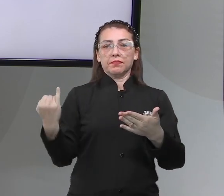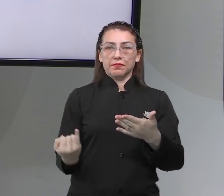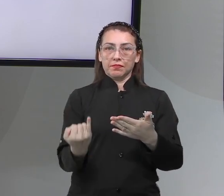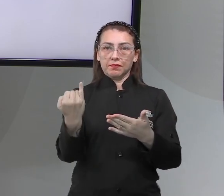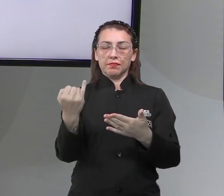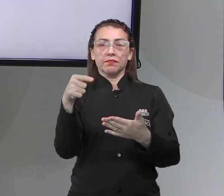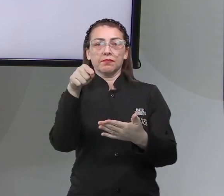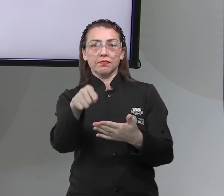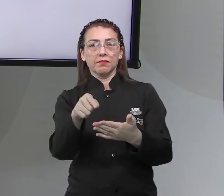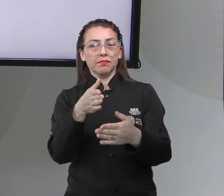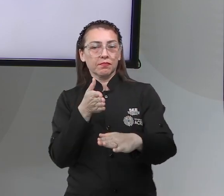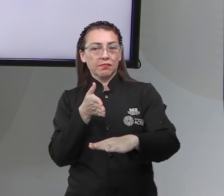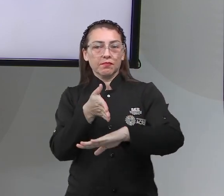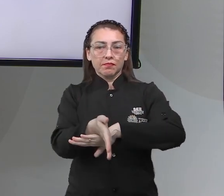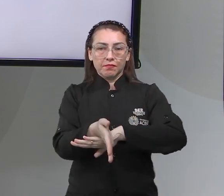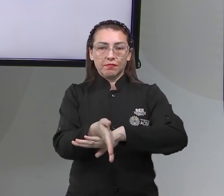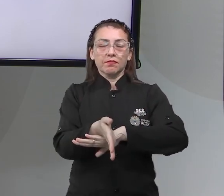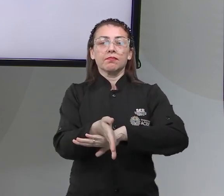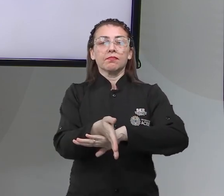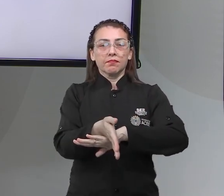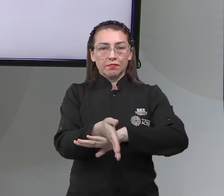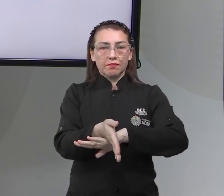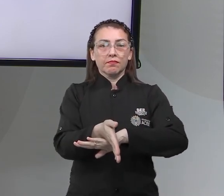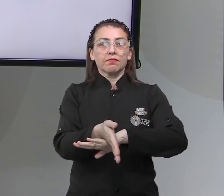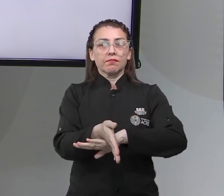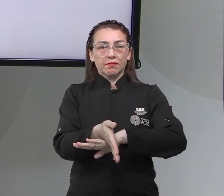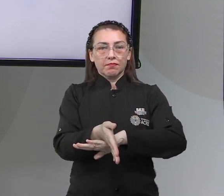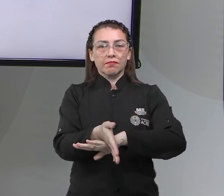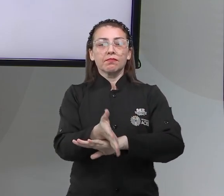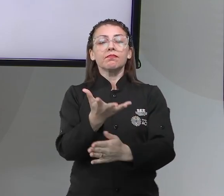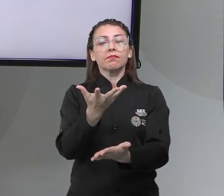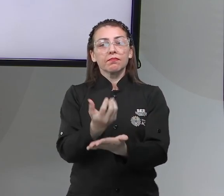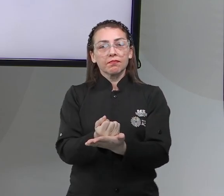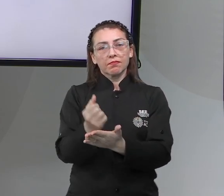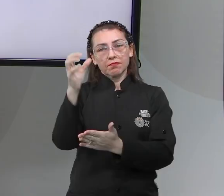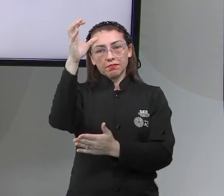importante você acessar para consolidar o seu